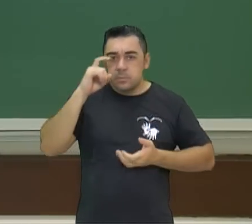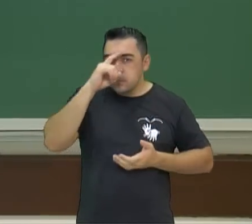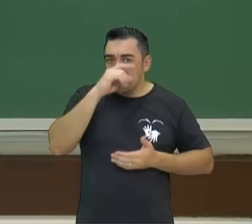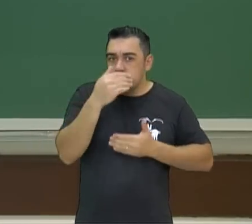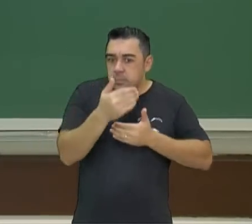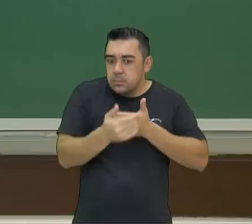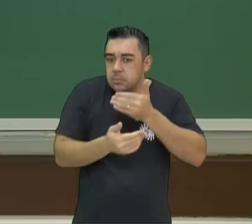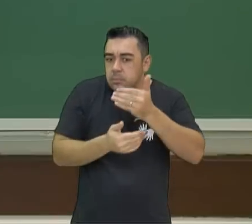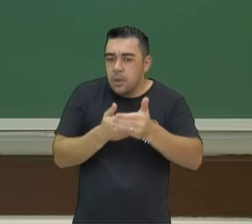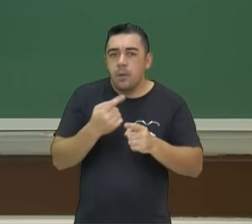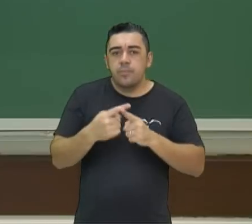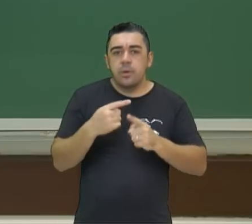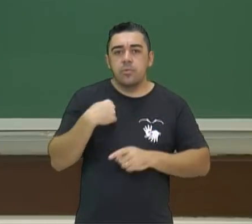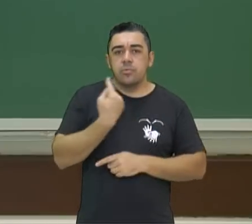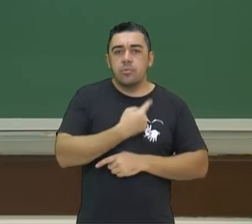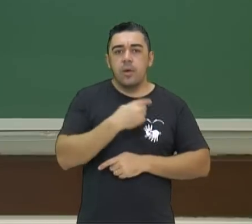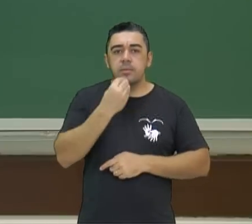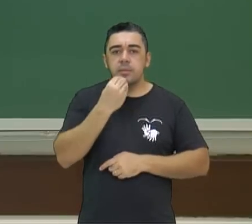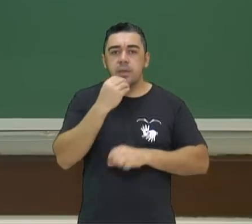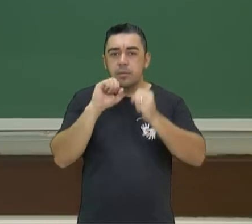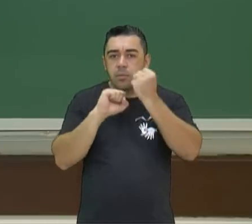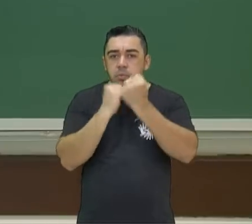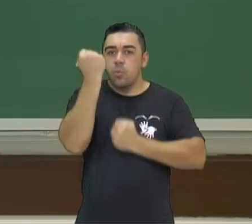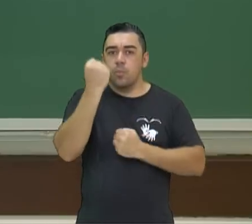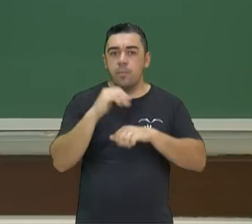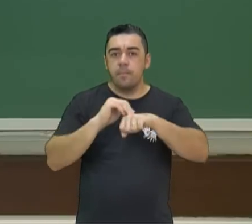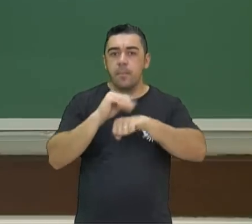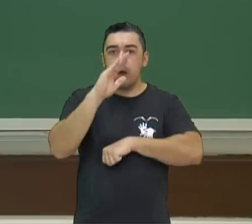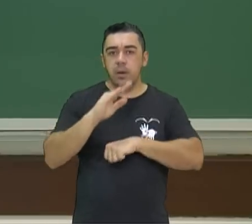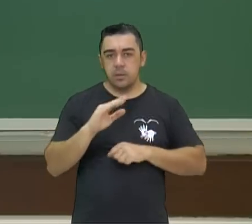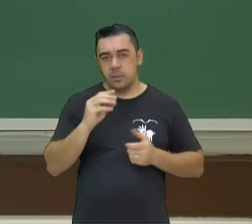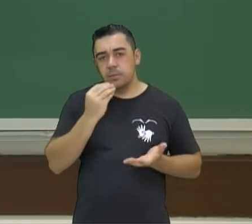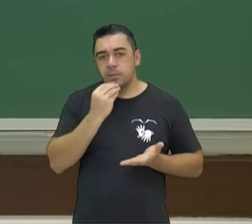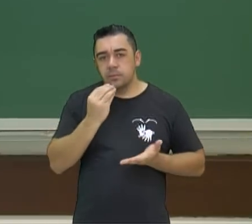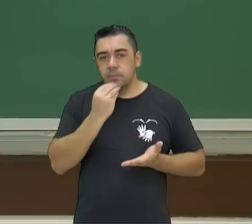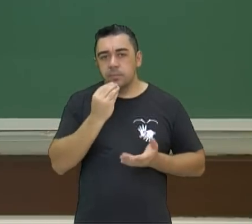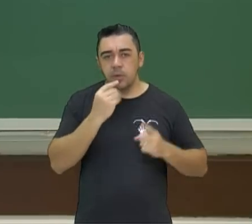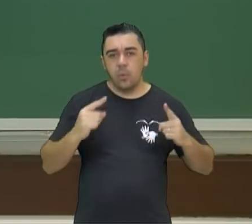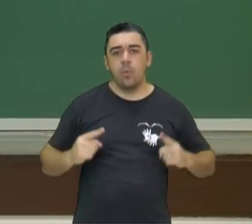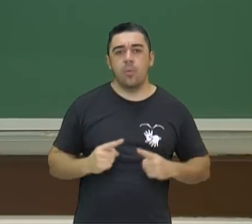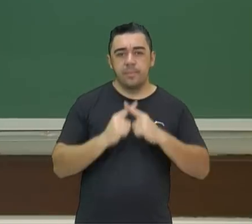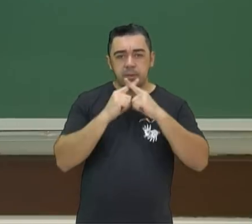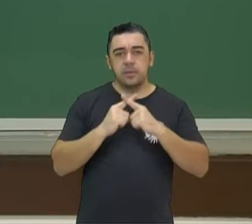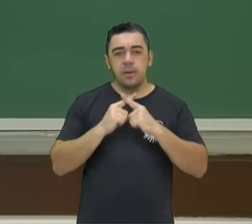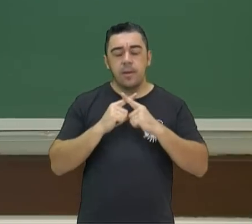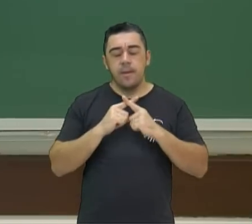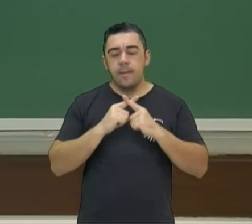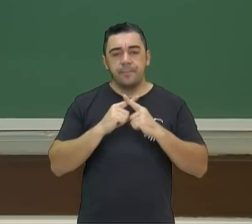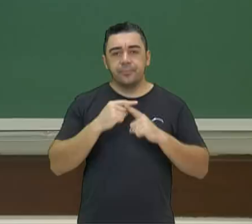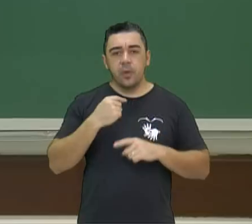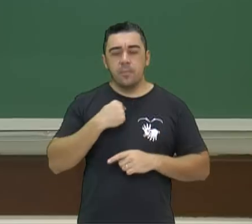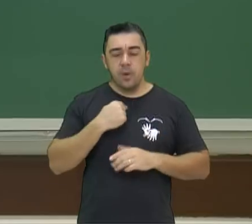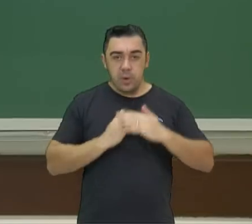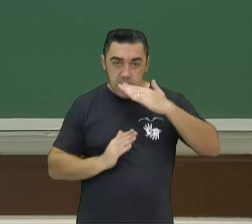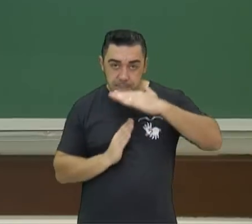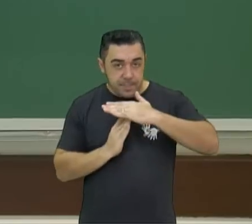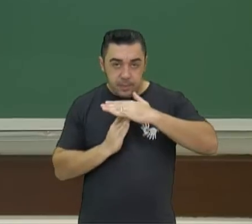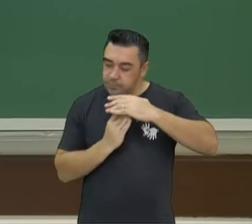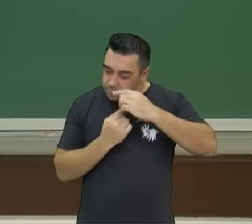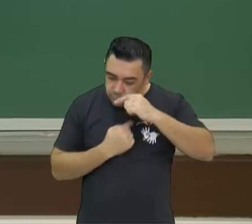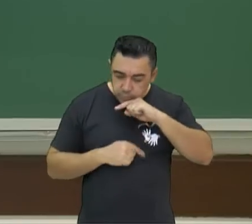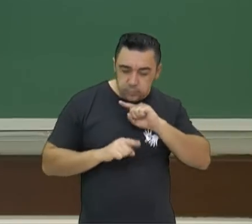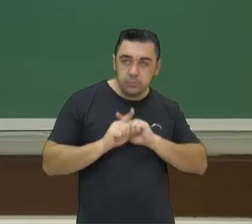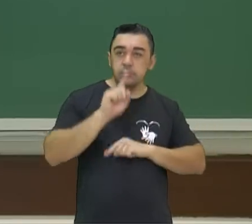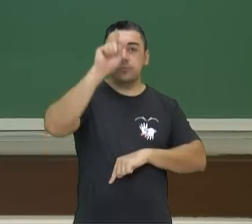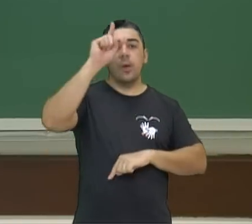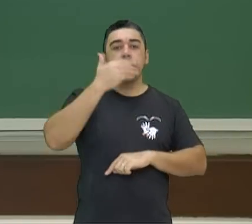temos essa questão da superação, de competitividade, de superar os nossos limites, de ser melhor que o outro,